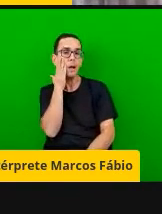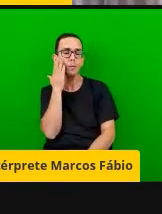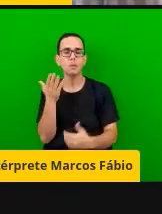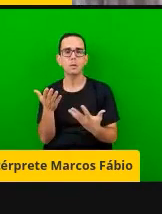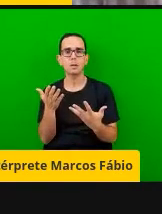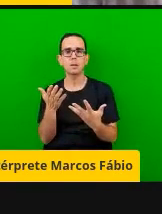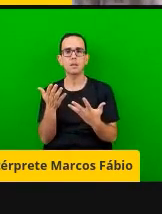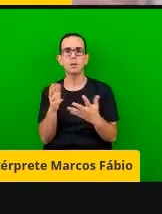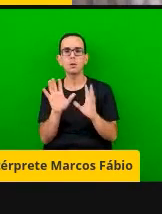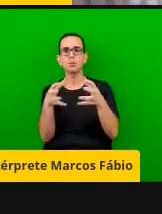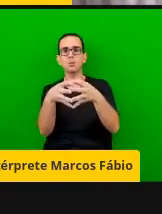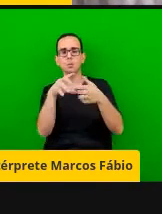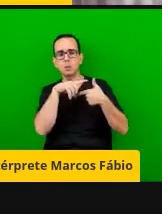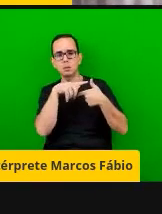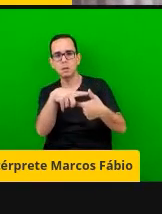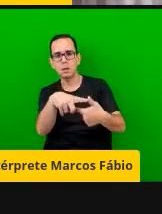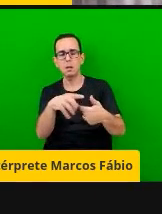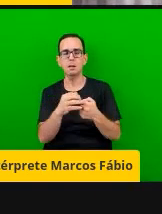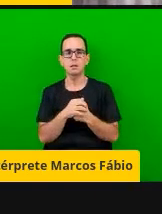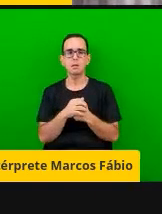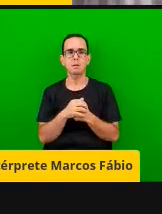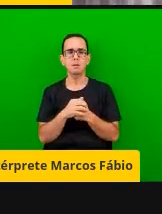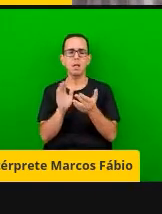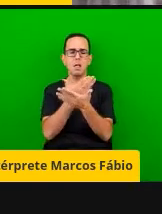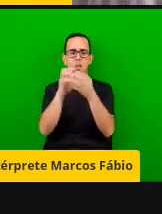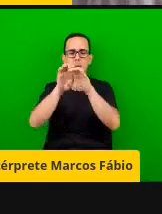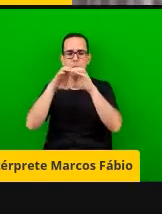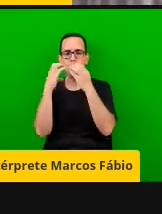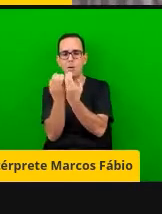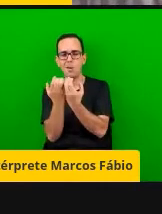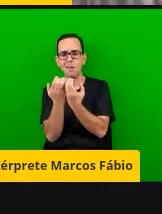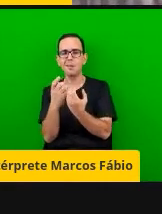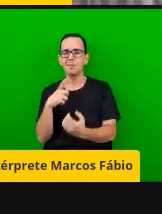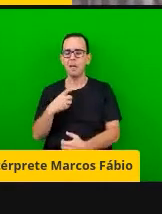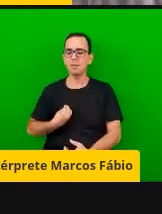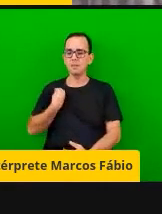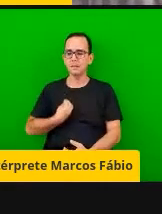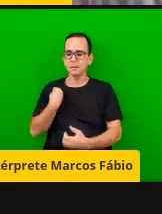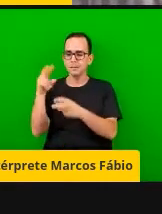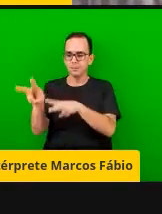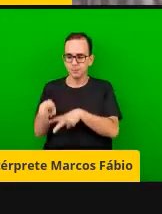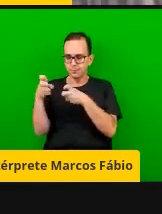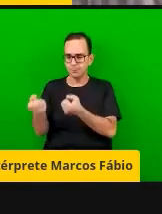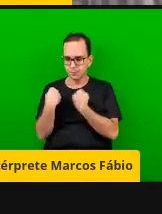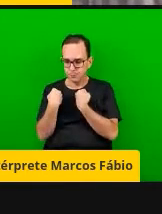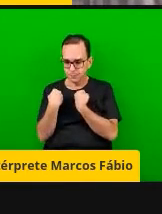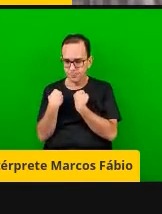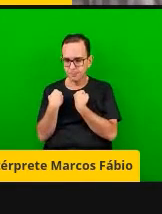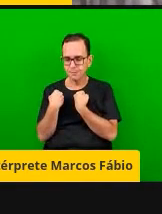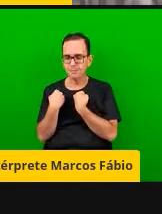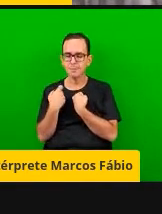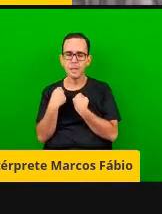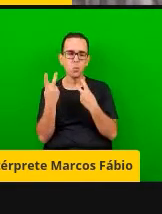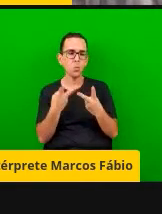grupos tradicionais, aquelas comunidades que vivem da subsistência, eles acabam sendo expoliados